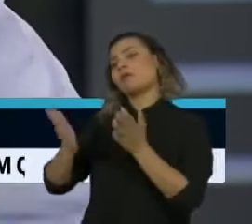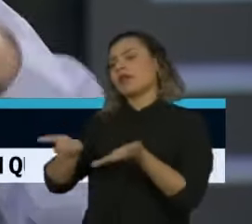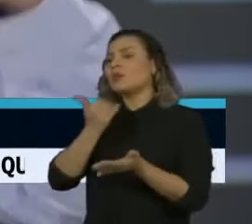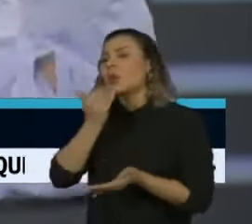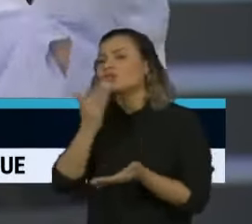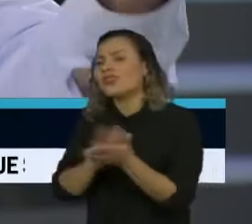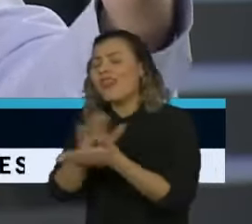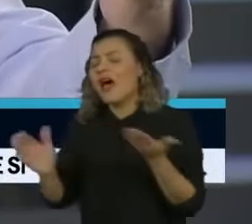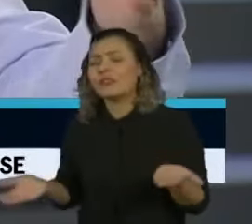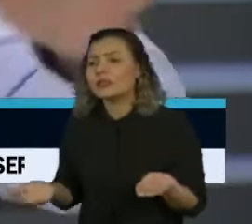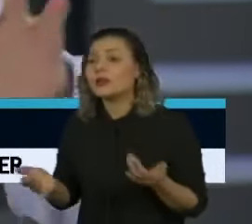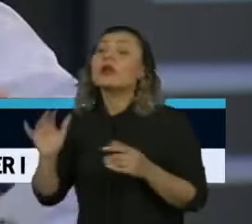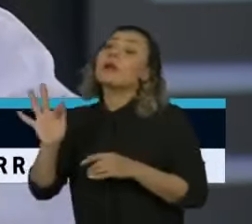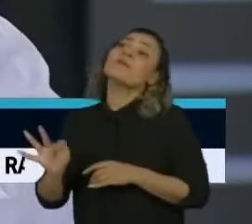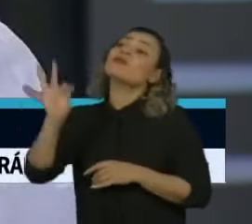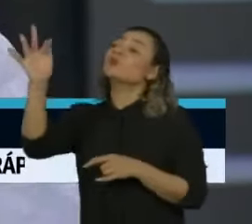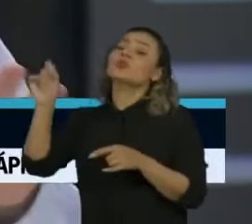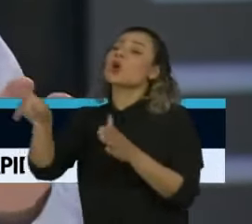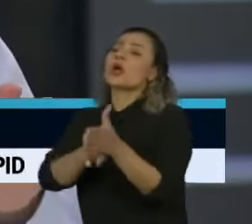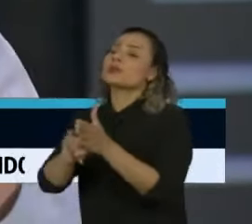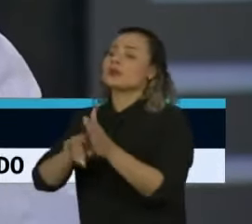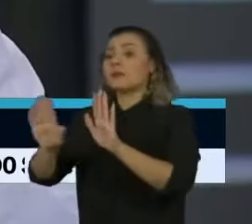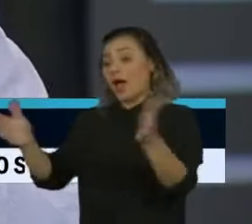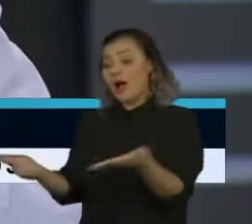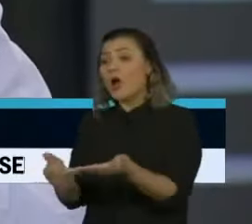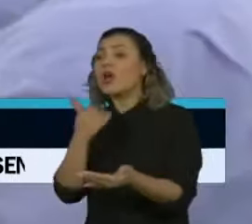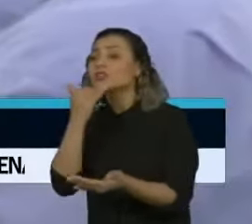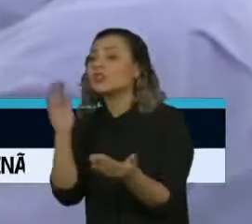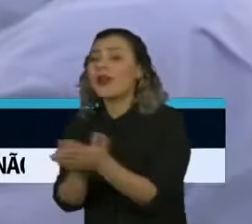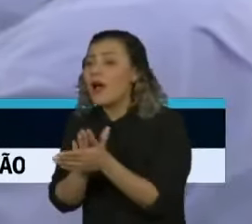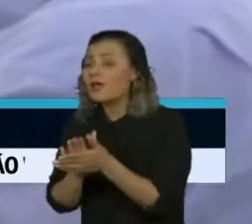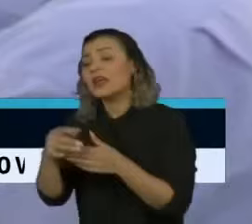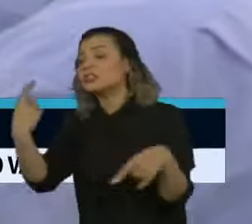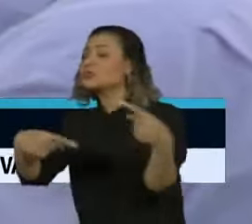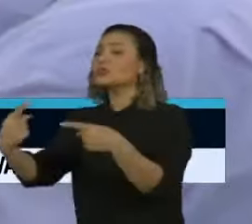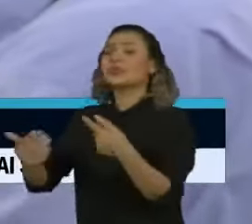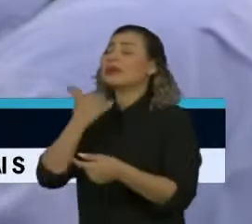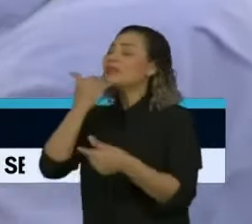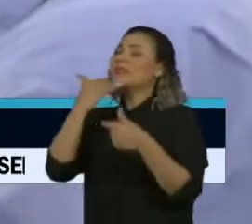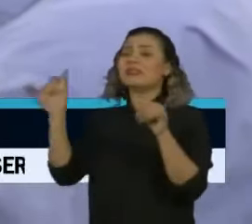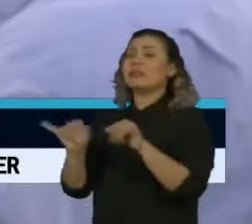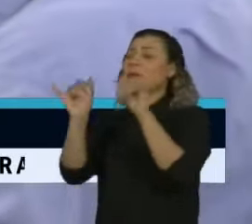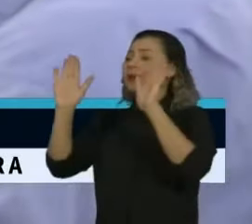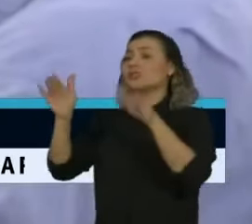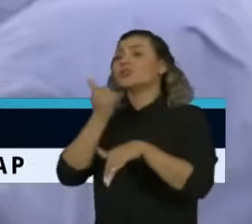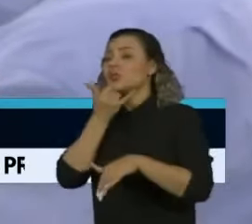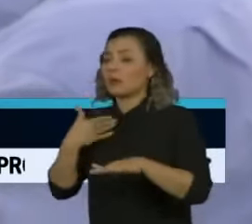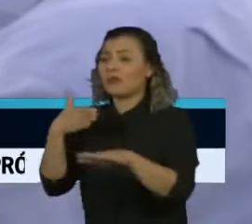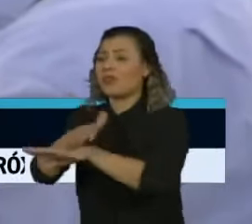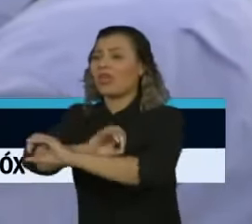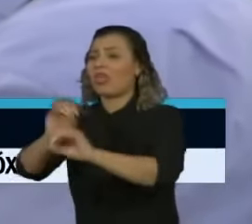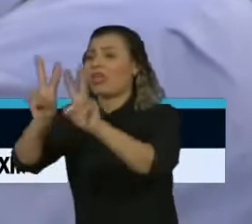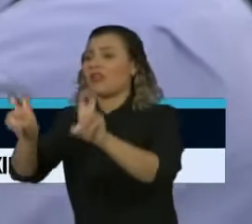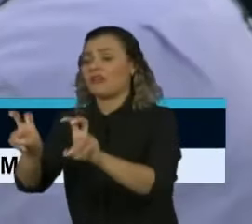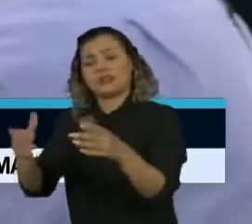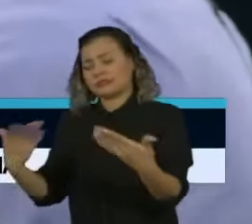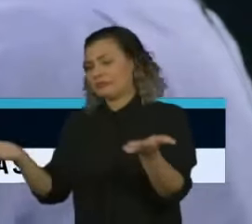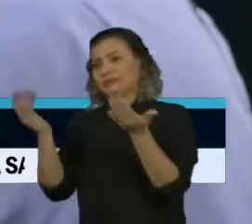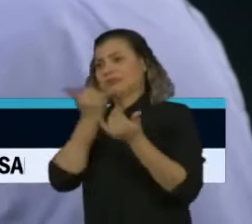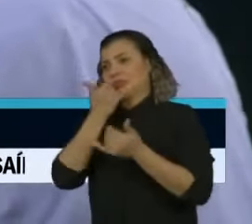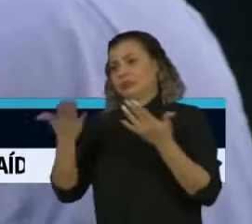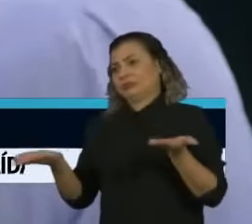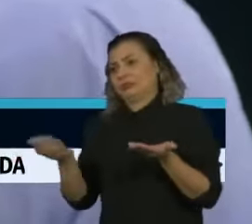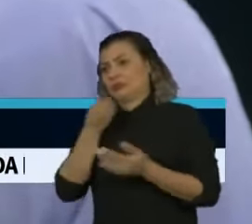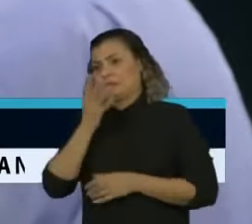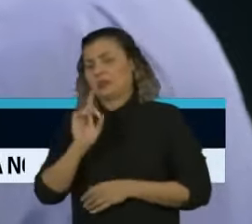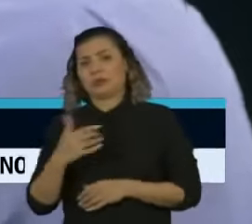Então, isso aqui vai servir no futuro. Agora não serve para nada. Então, essa discussão é uma discussão que eu nem entro. Não vale a pena entrar.